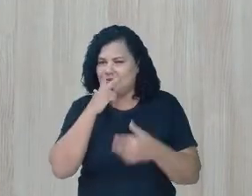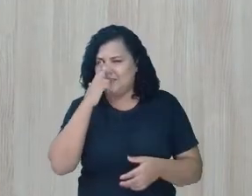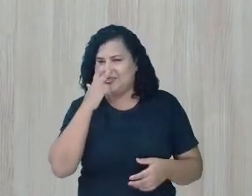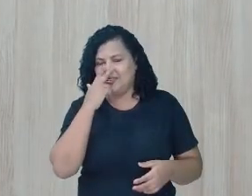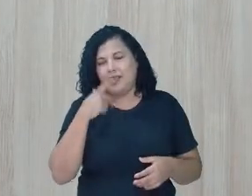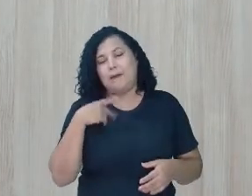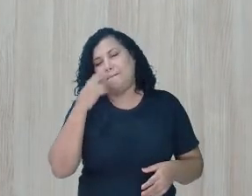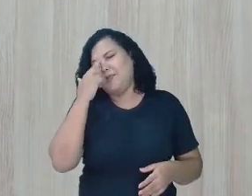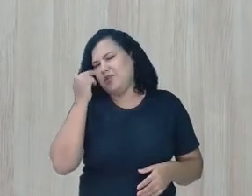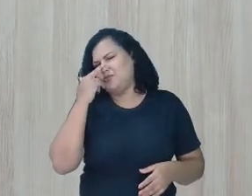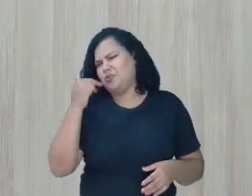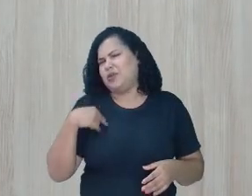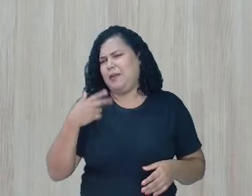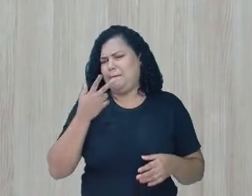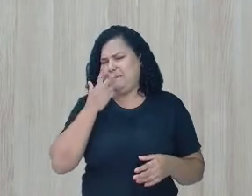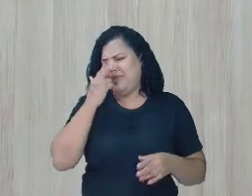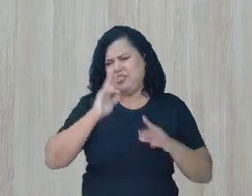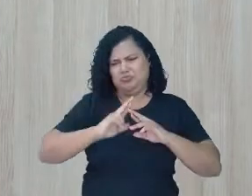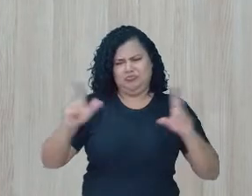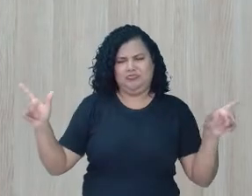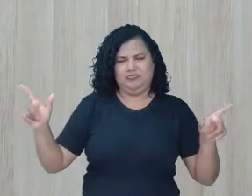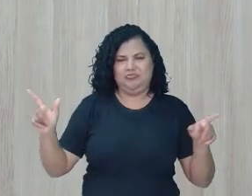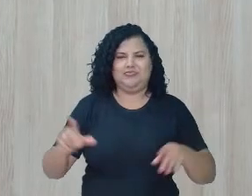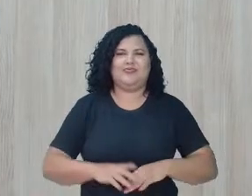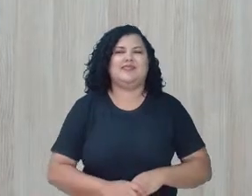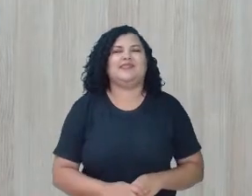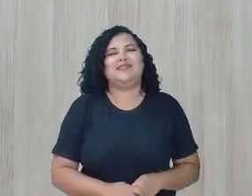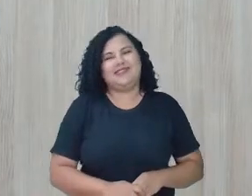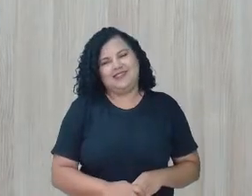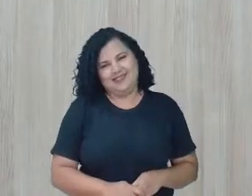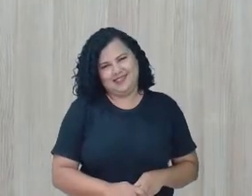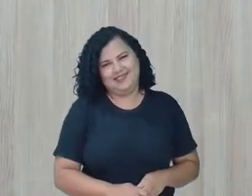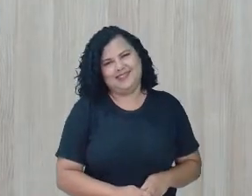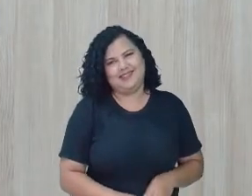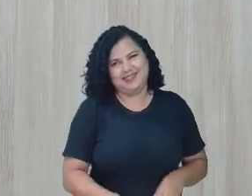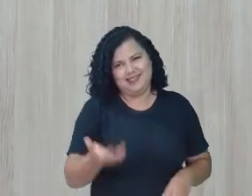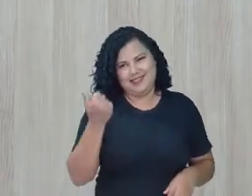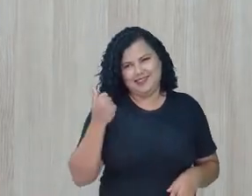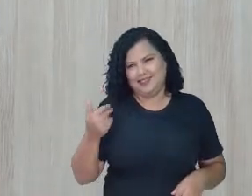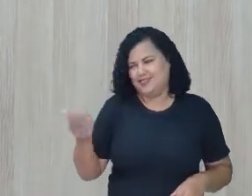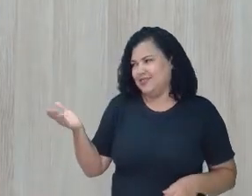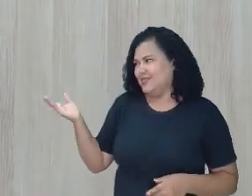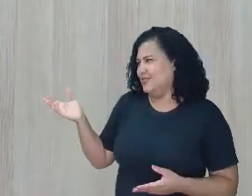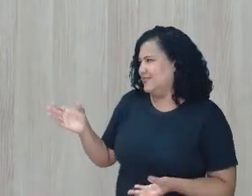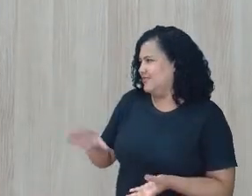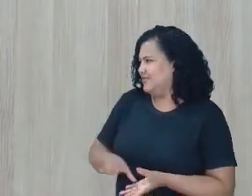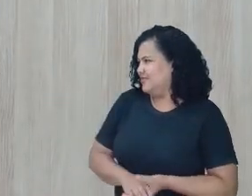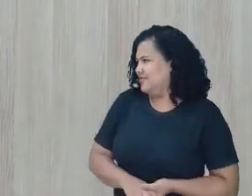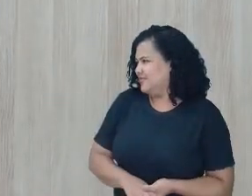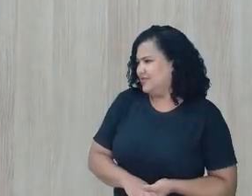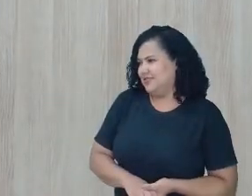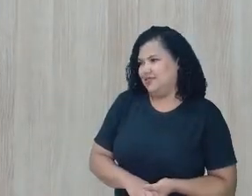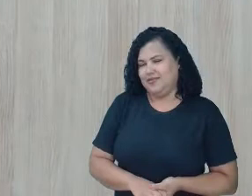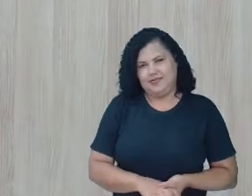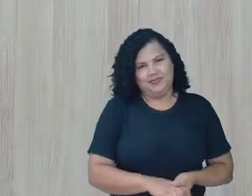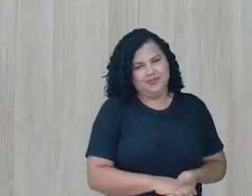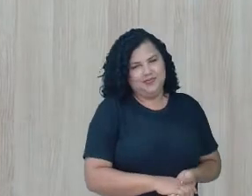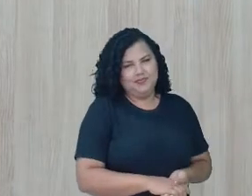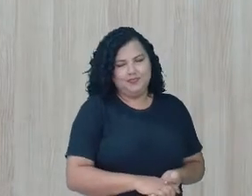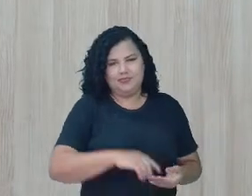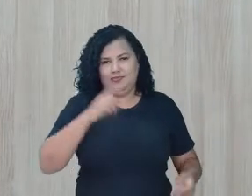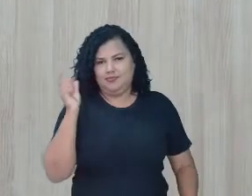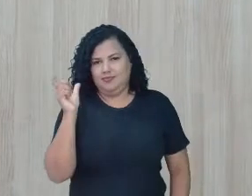mesmo quando parece que nada tem nada a ver. Nada parece com nada, né? Então, vamos lá. A palavra crônica para a